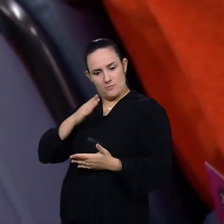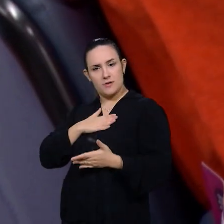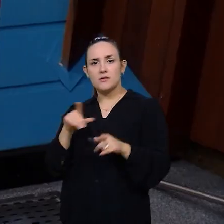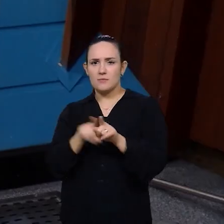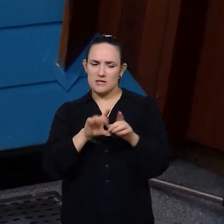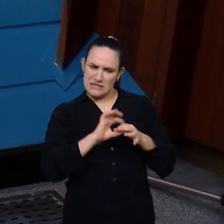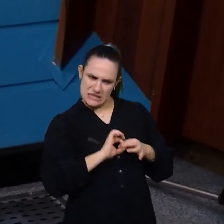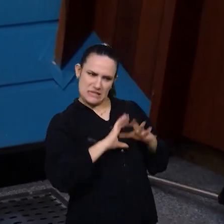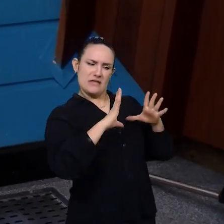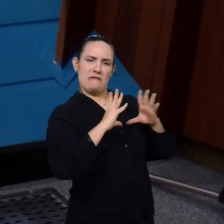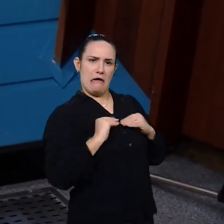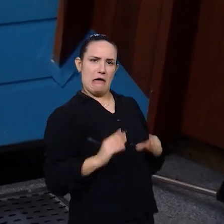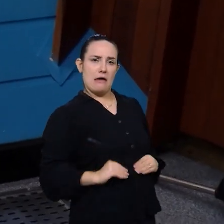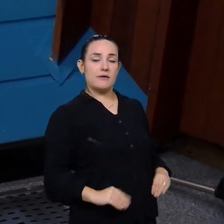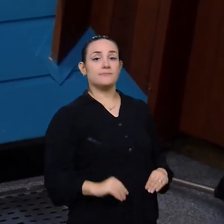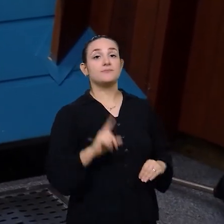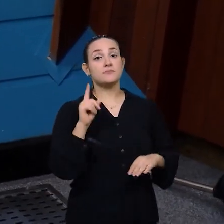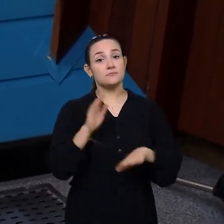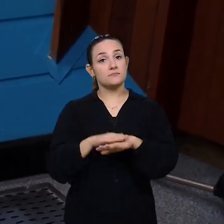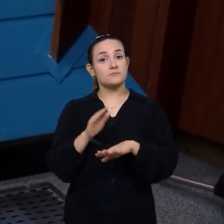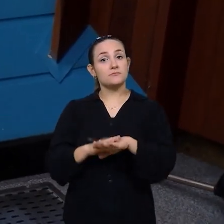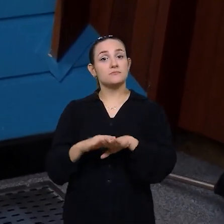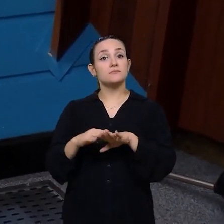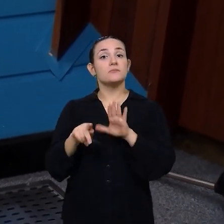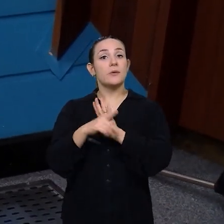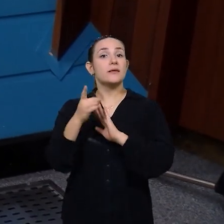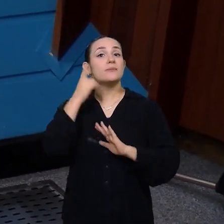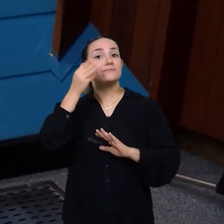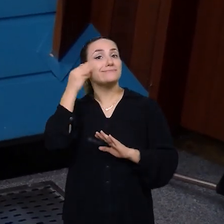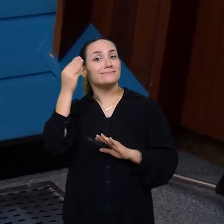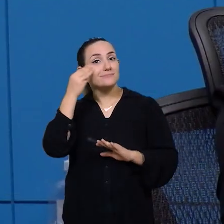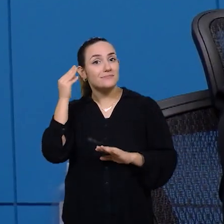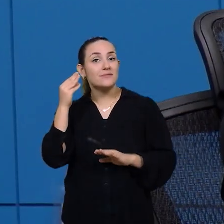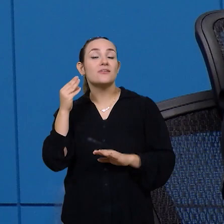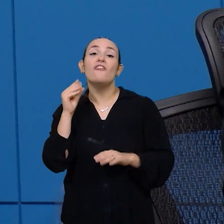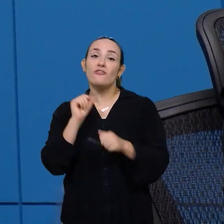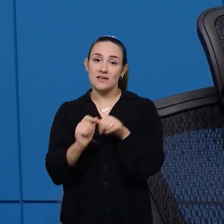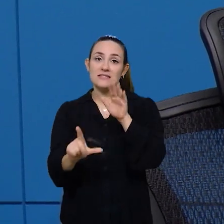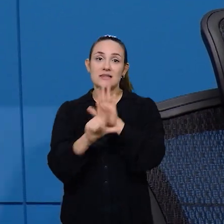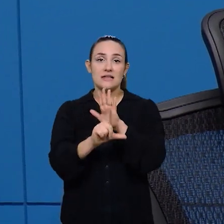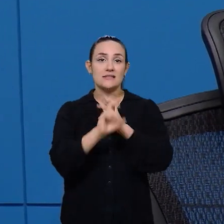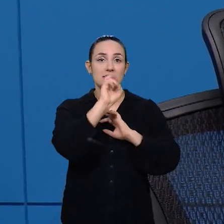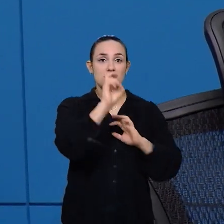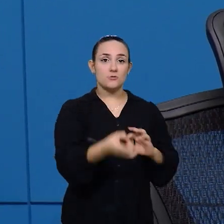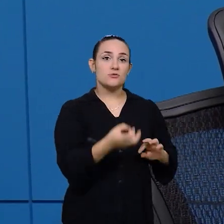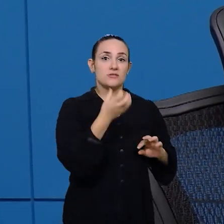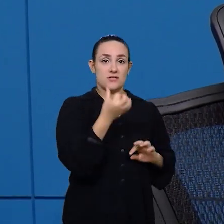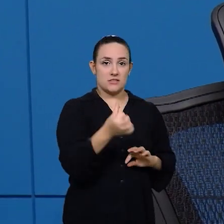e Livre-se do Assédio, uma iniciativa da deputada Mara Caseiro, autora da Lei